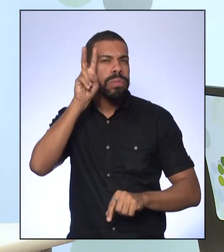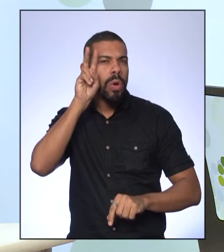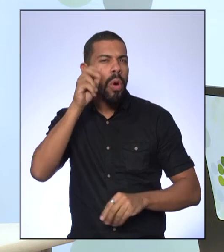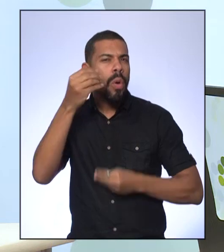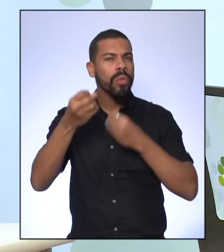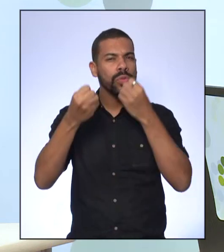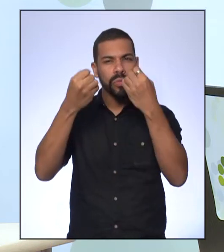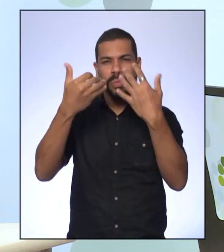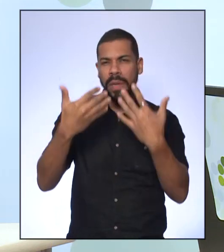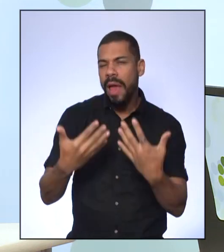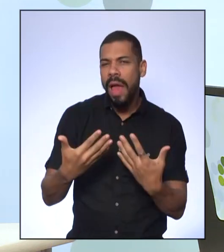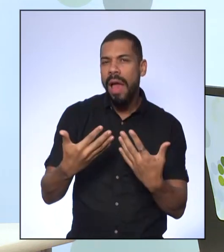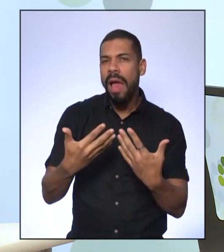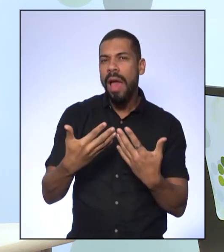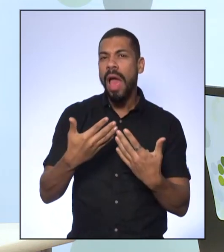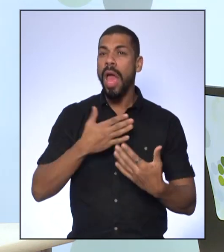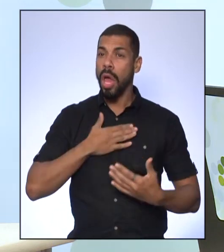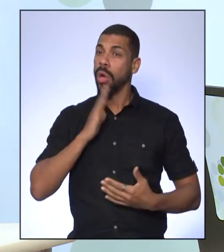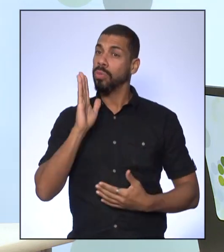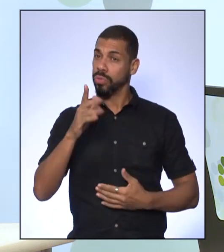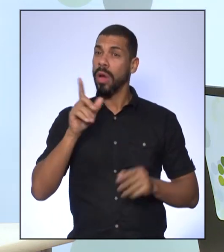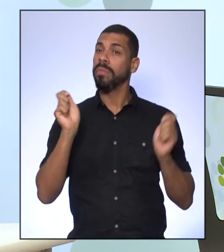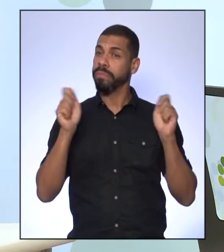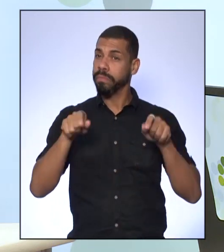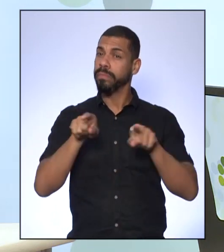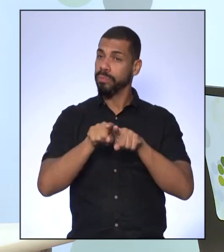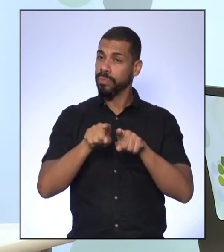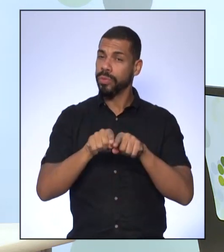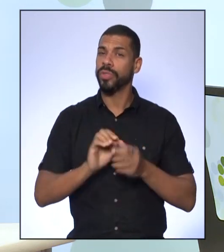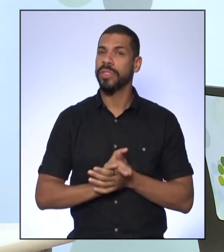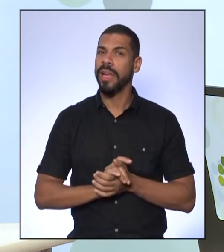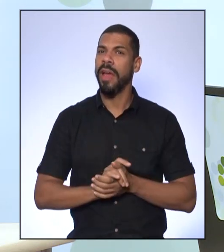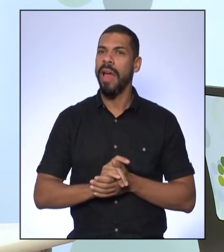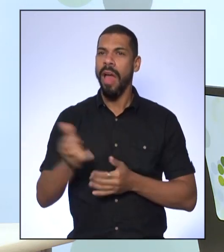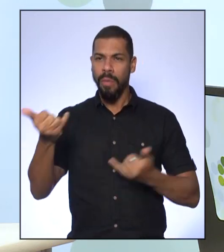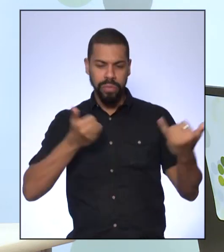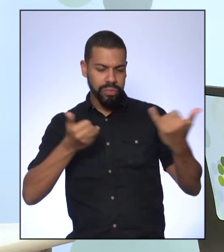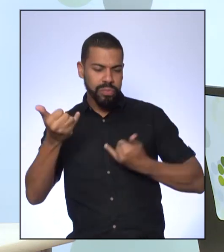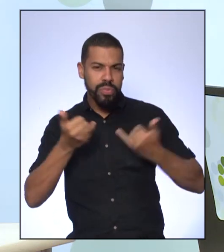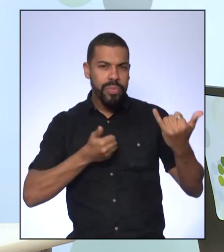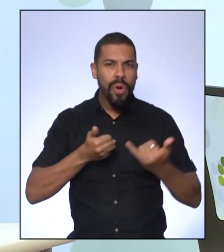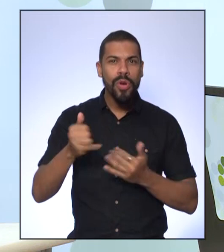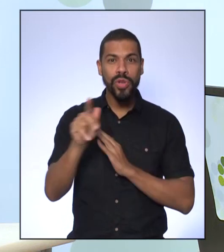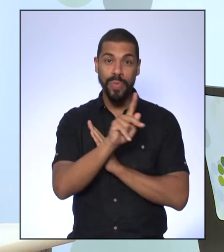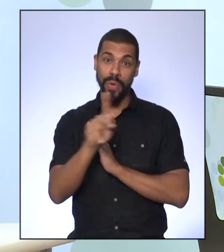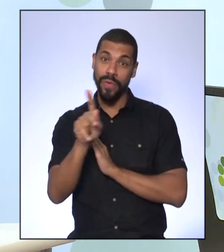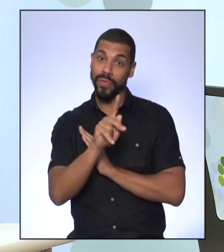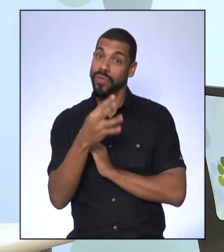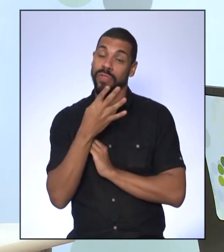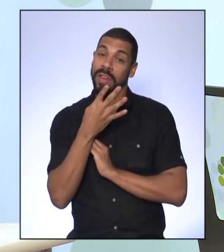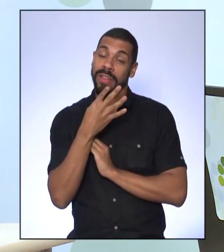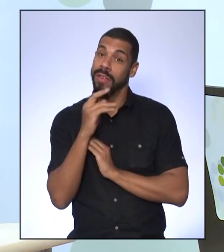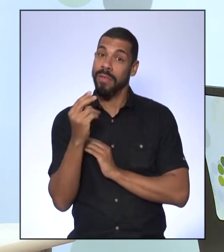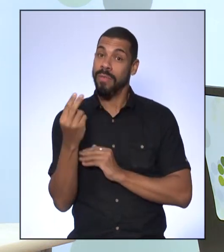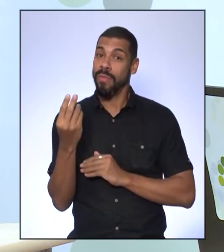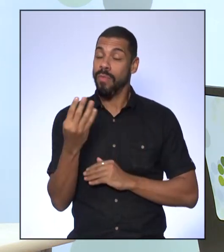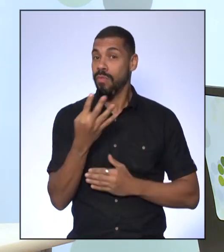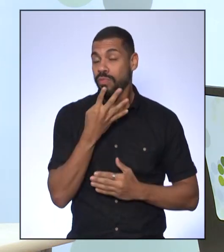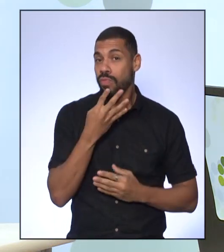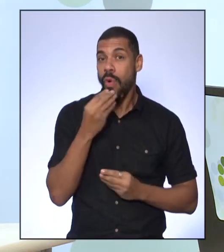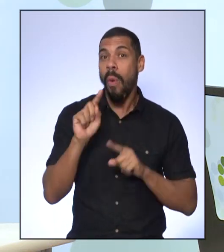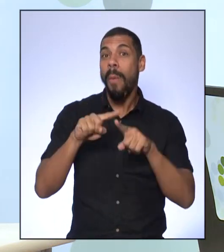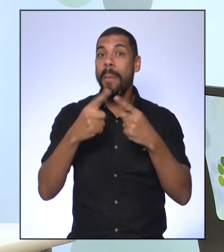remoto, né? Eu tive alguns retornos bem legais assim de professores que eu não conheço, mas eu li